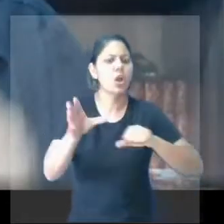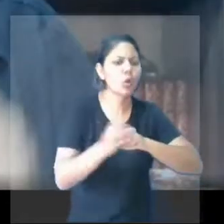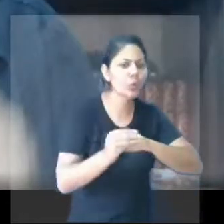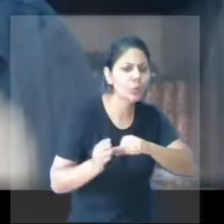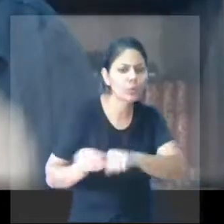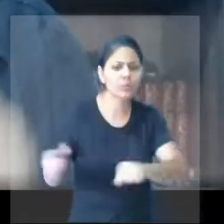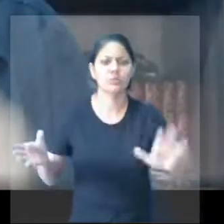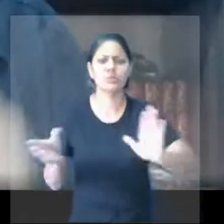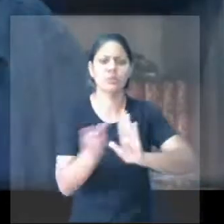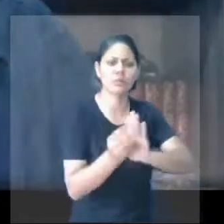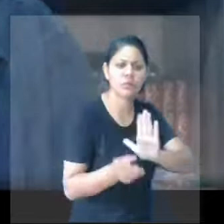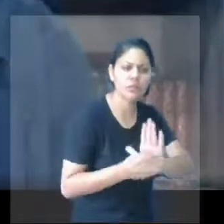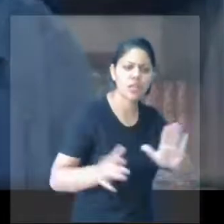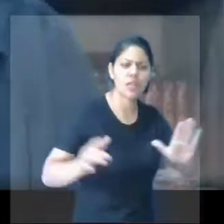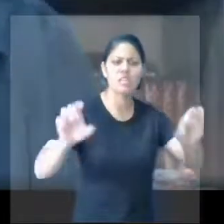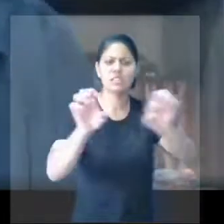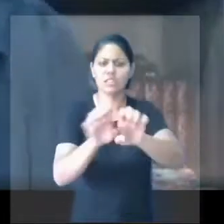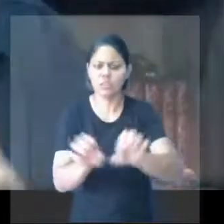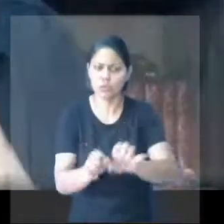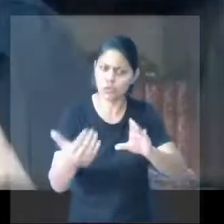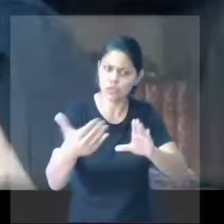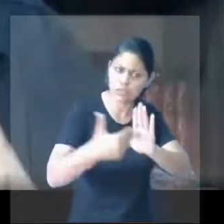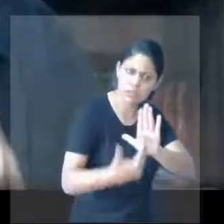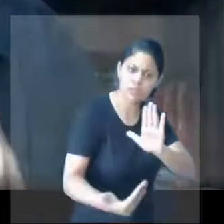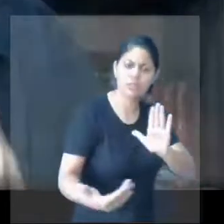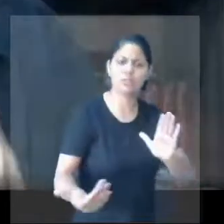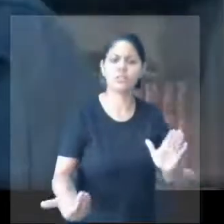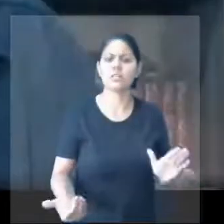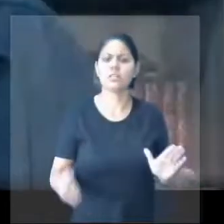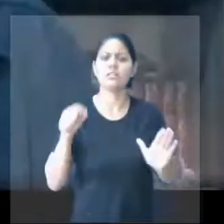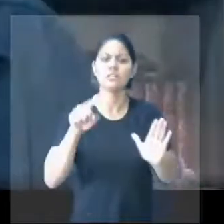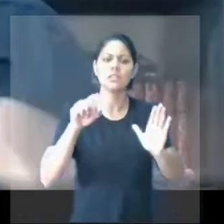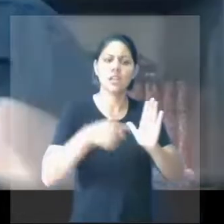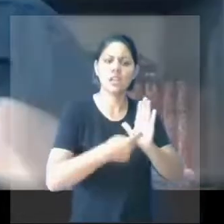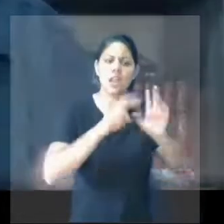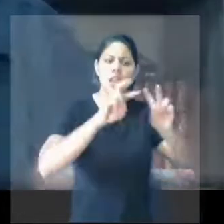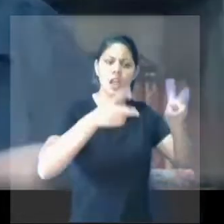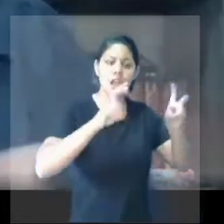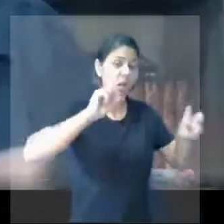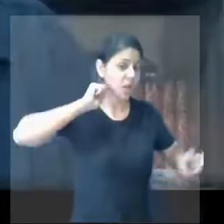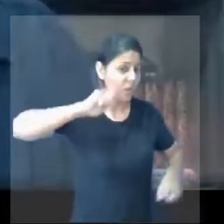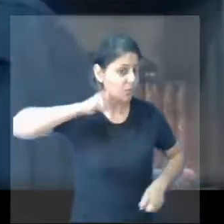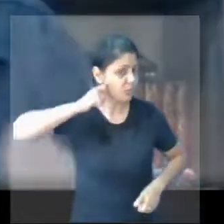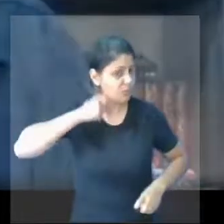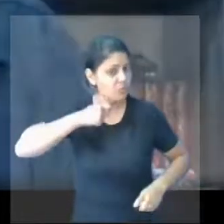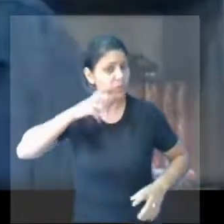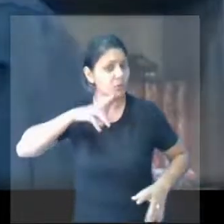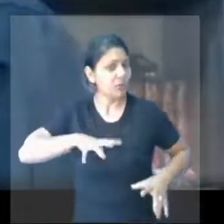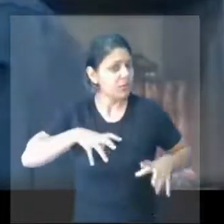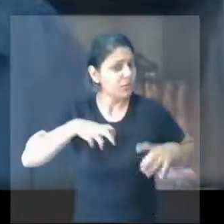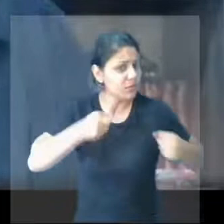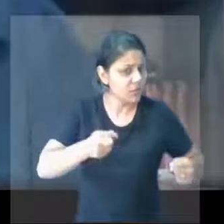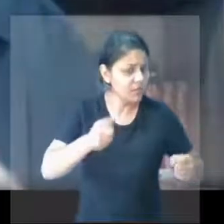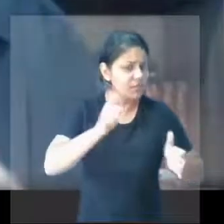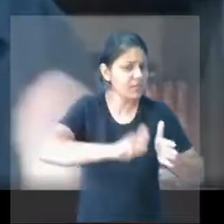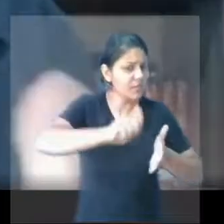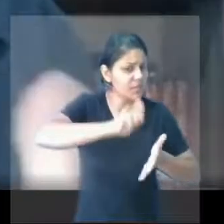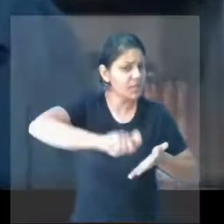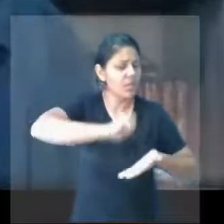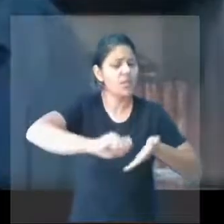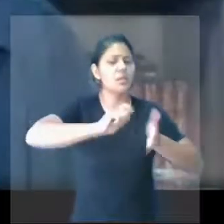estrutura. Tudo isso demonstra a qualidade daquela obra, o quanto que aquele autor se esforçou para esboçar e